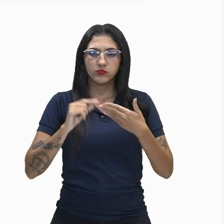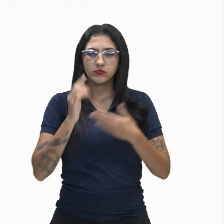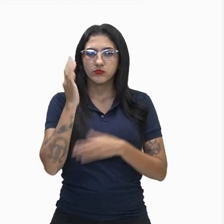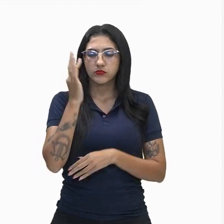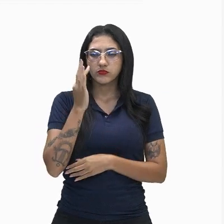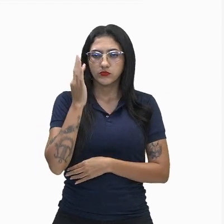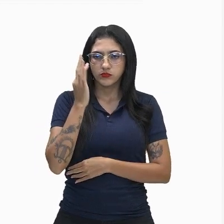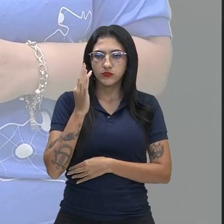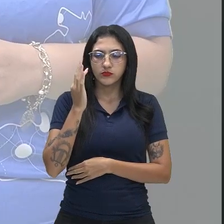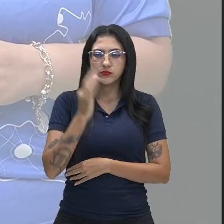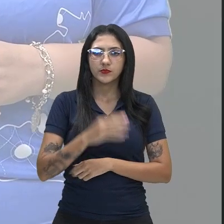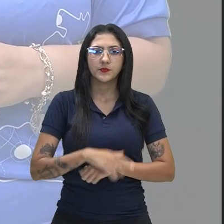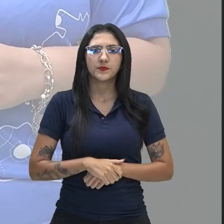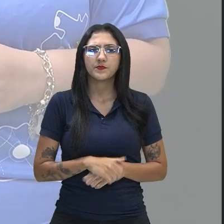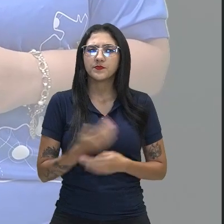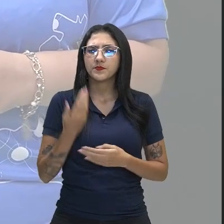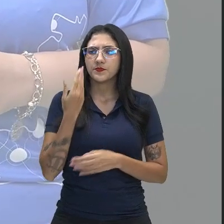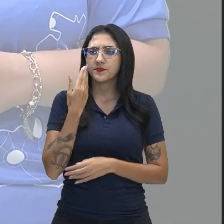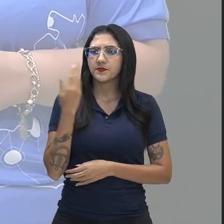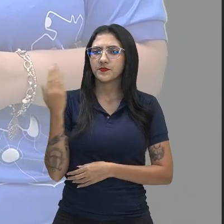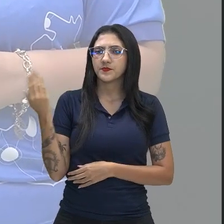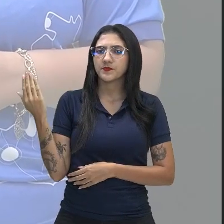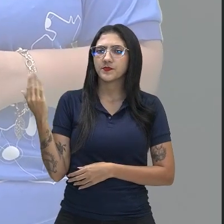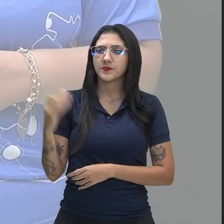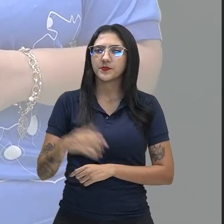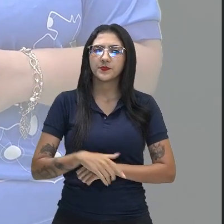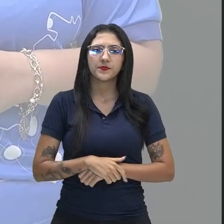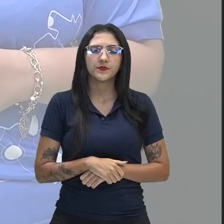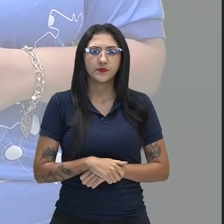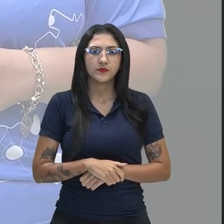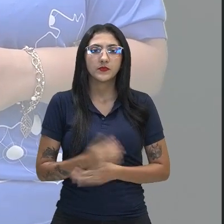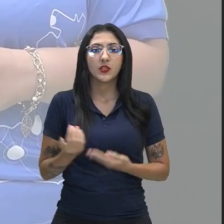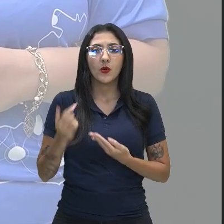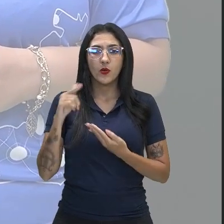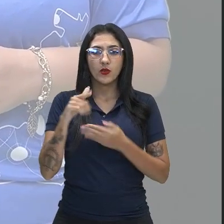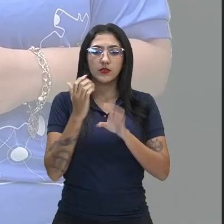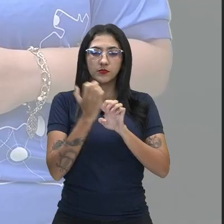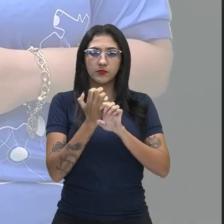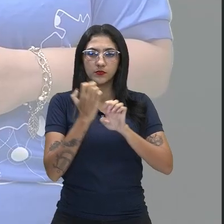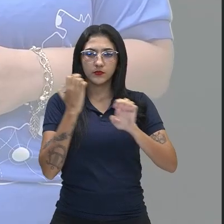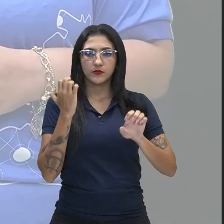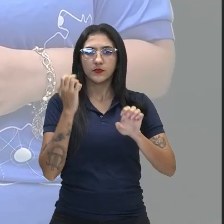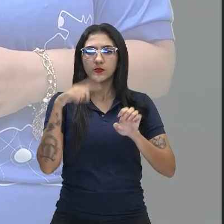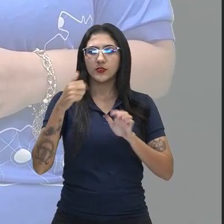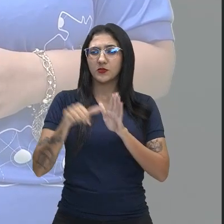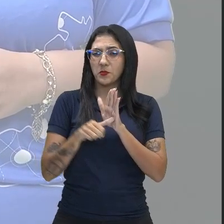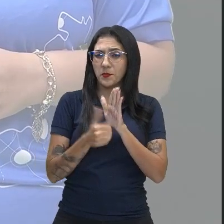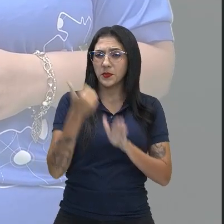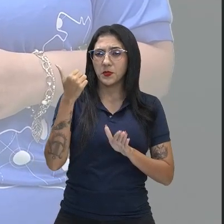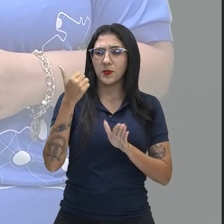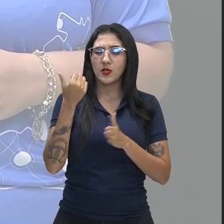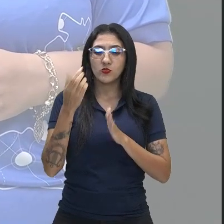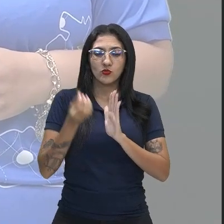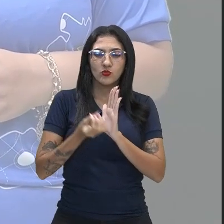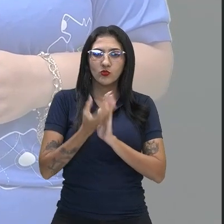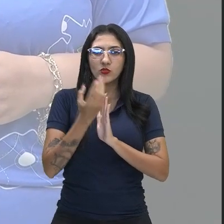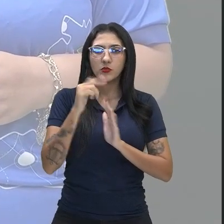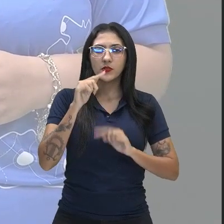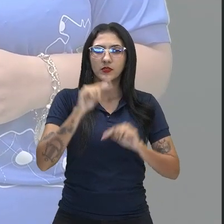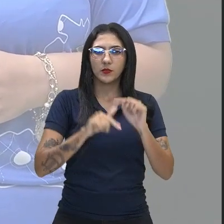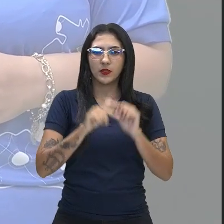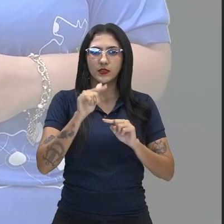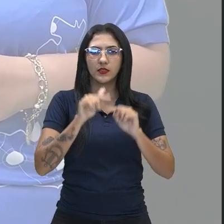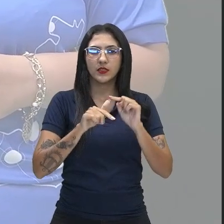Otto. Quem foi essa pessoa? Ele era um engenheiro, inventor do primeiro motor de combustão interna de 4